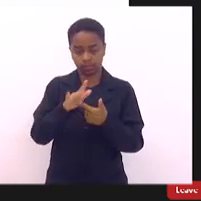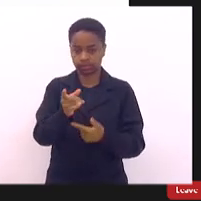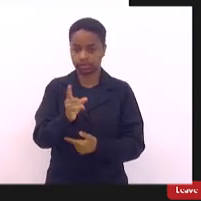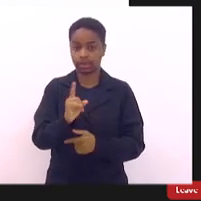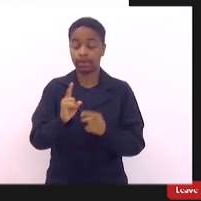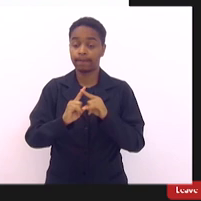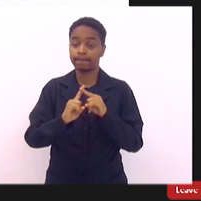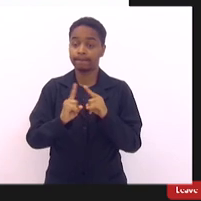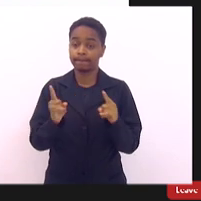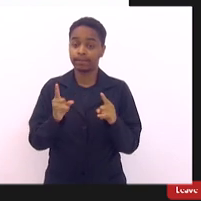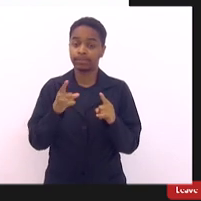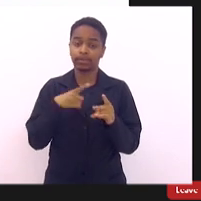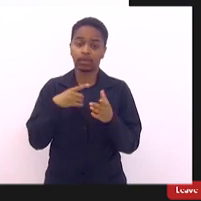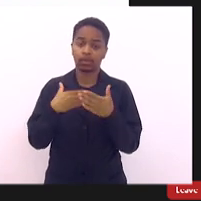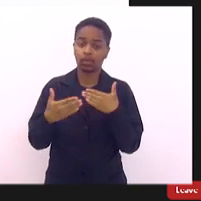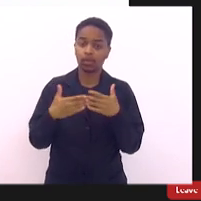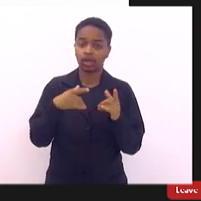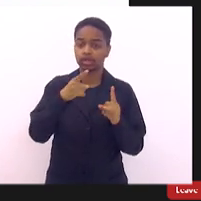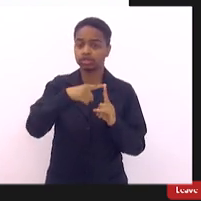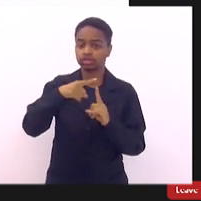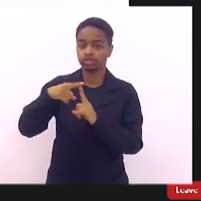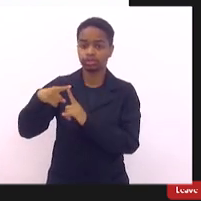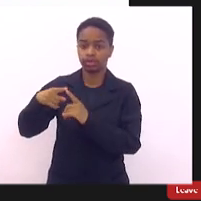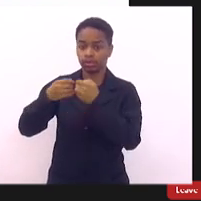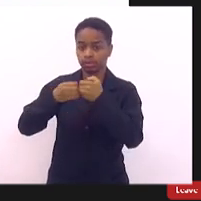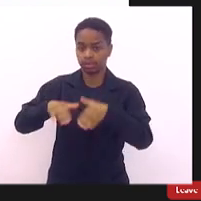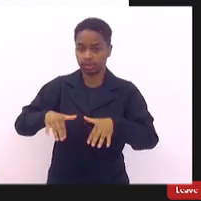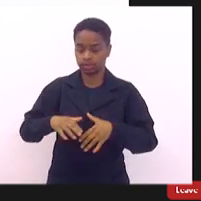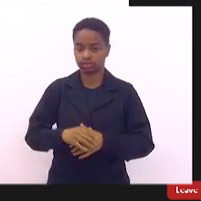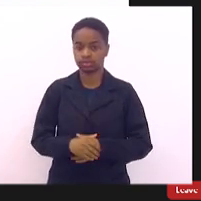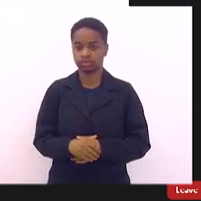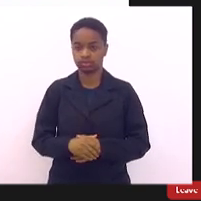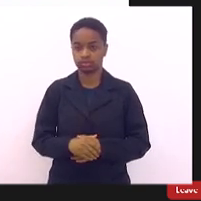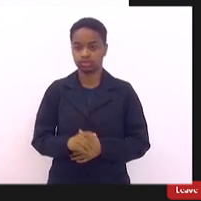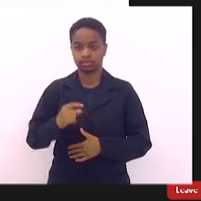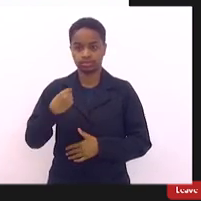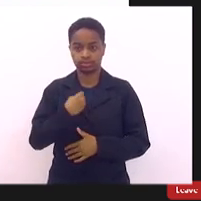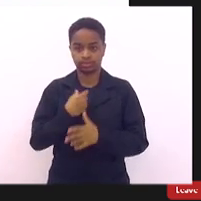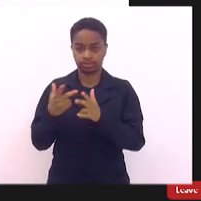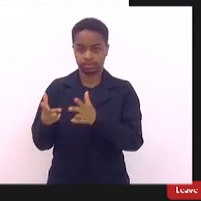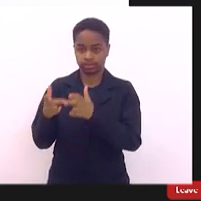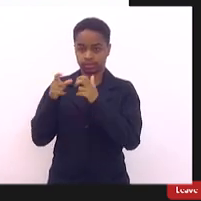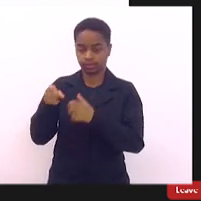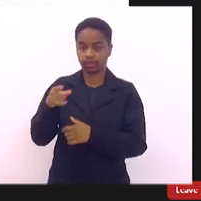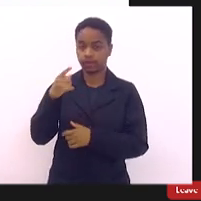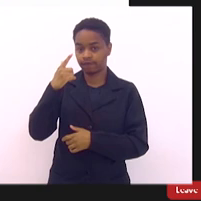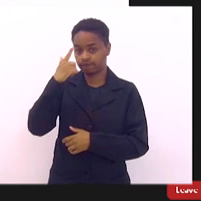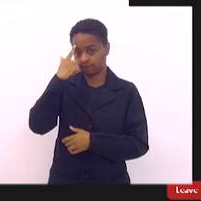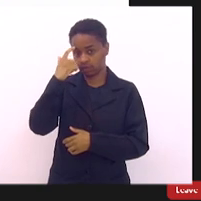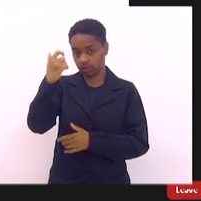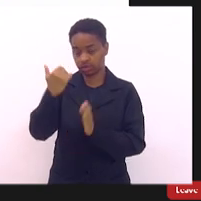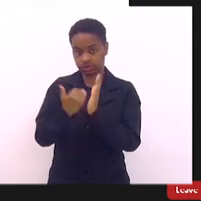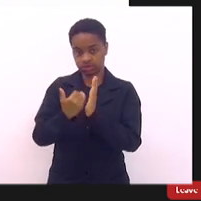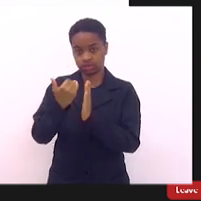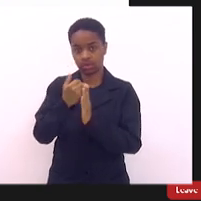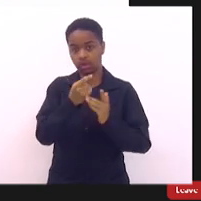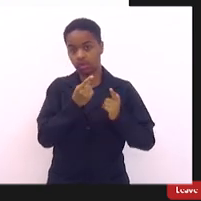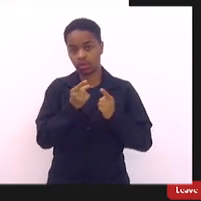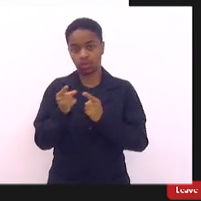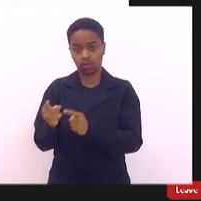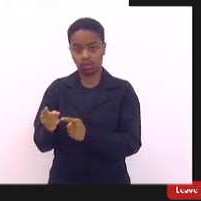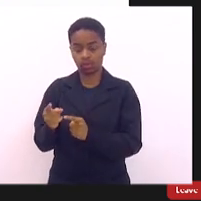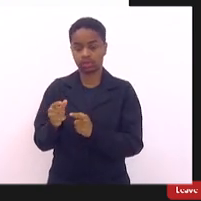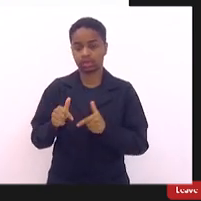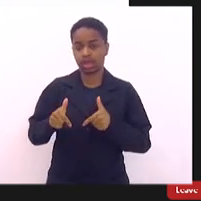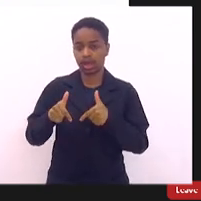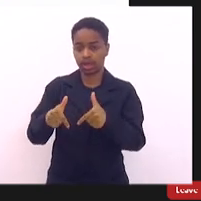aqui a gente está falando de qualquer tipo de dano. A gente vê uma violência muito maior contra